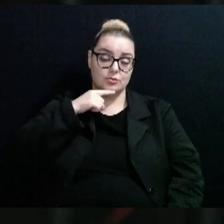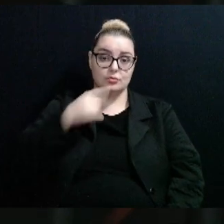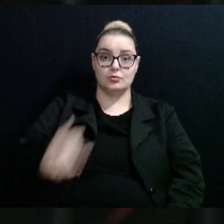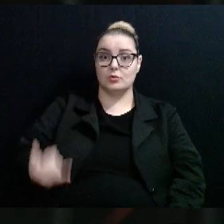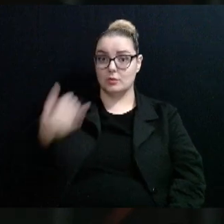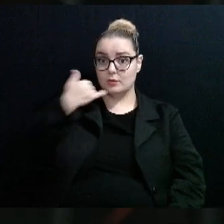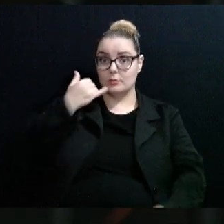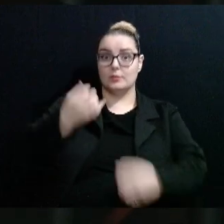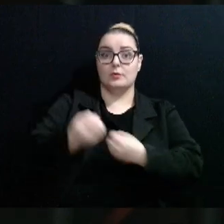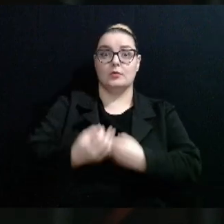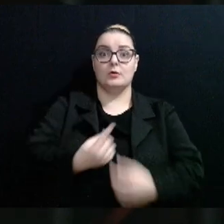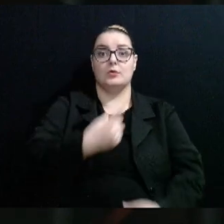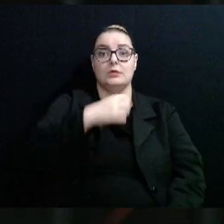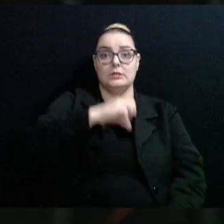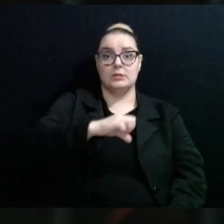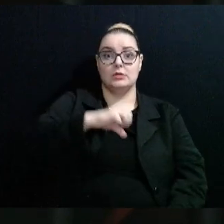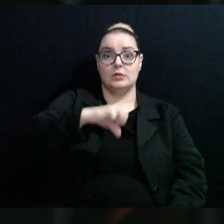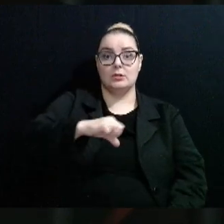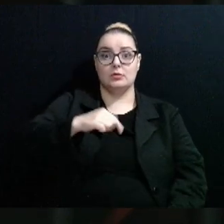é o 19